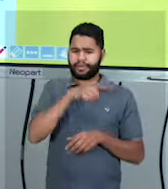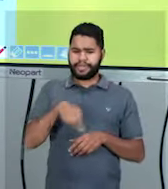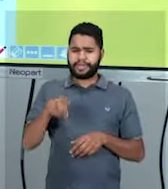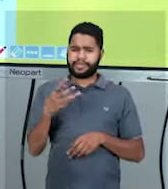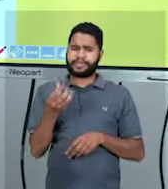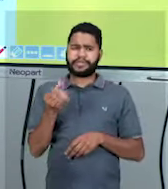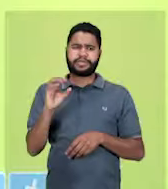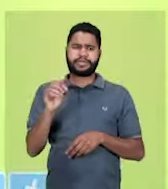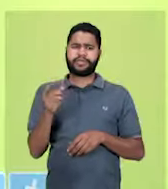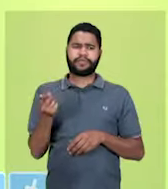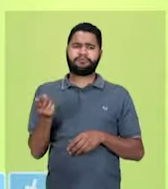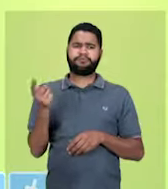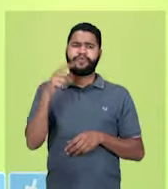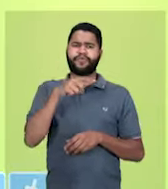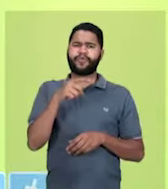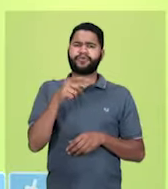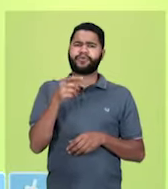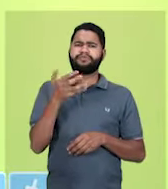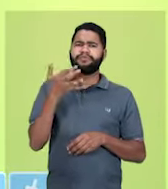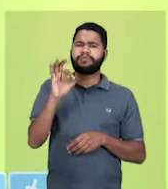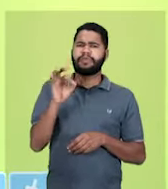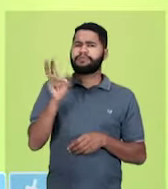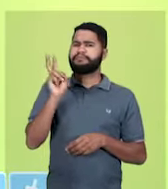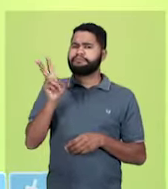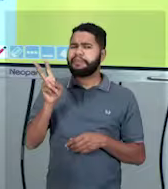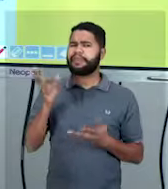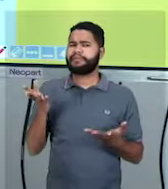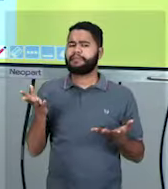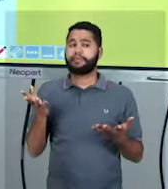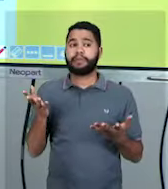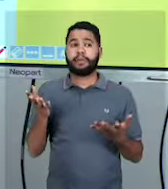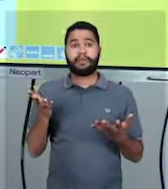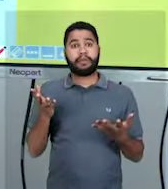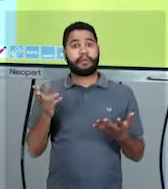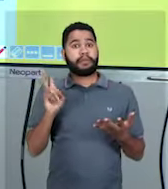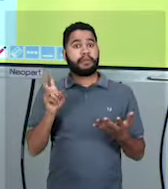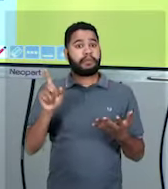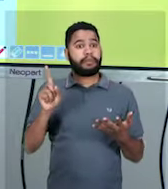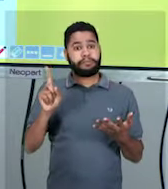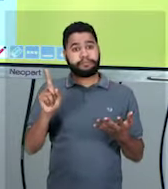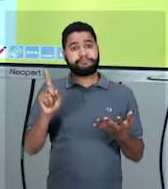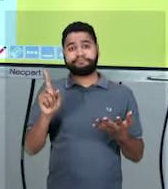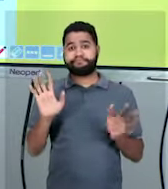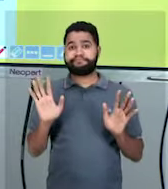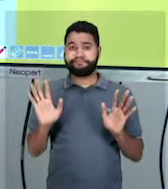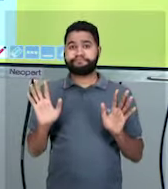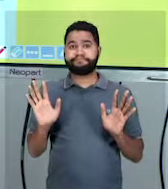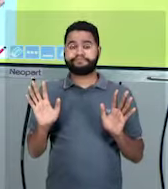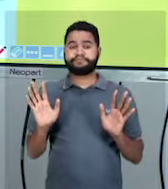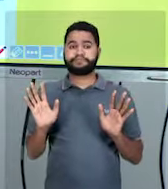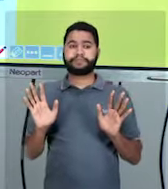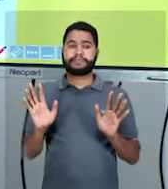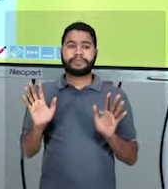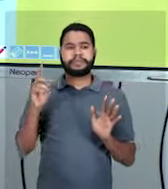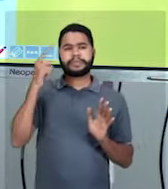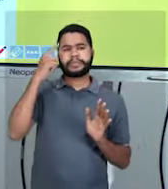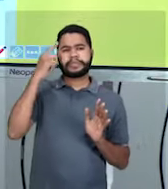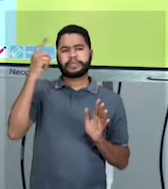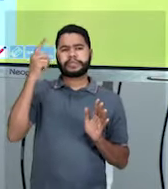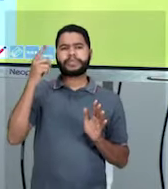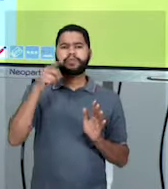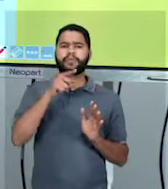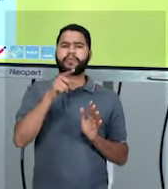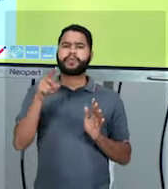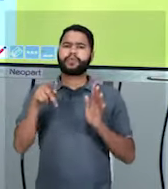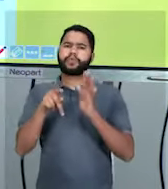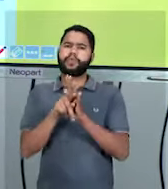vou estar voltando, por exemplo, 10 graus, vou estar voltando por 20 graus. Nem sempre, essa ideia que você